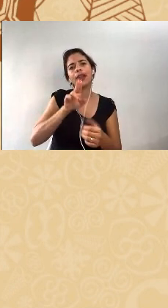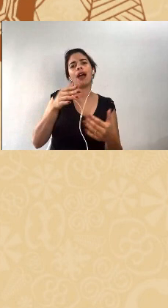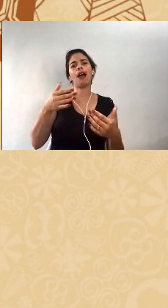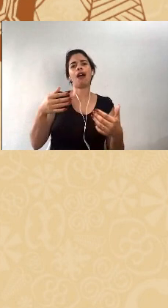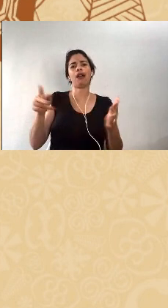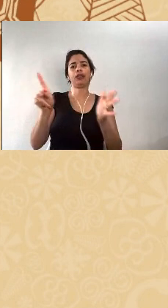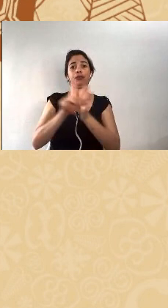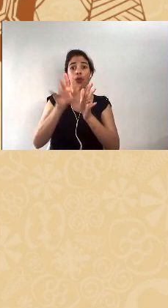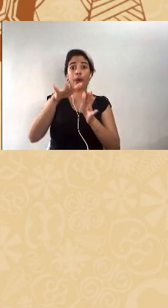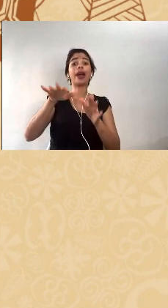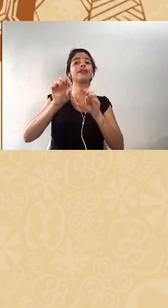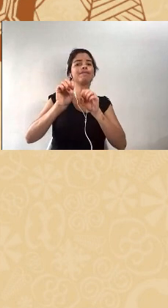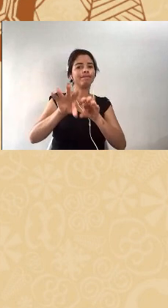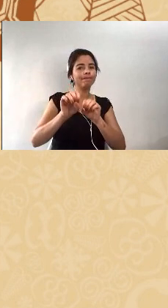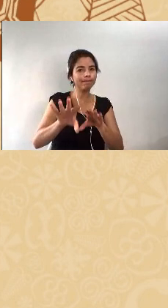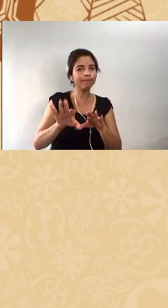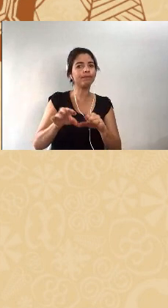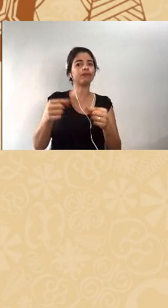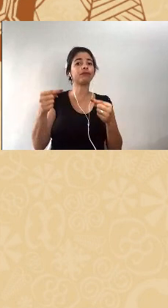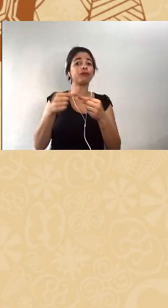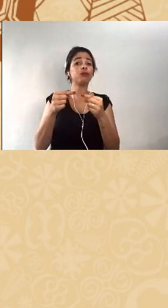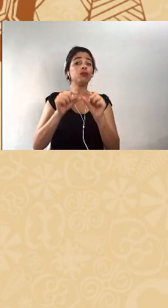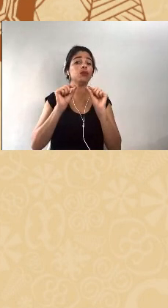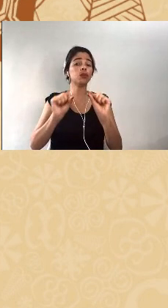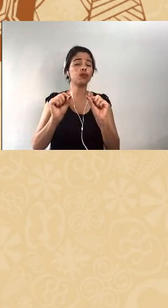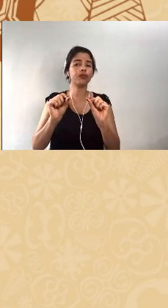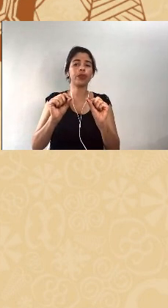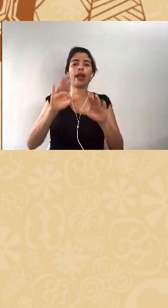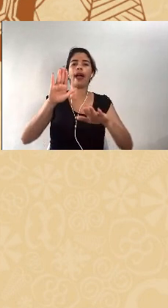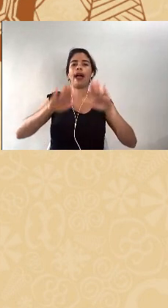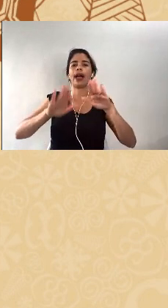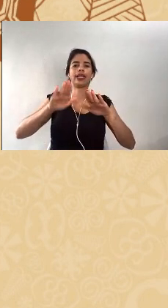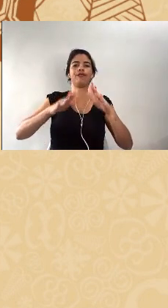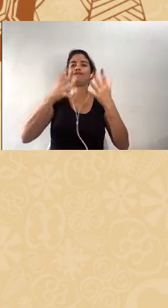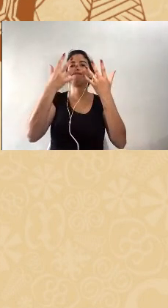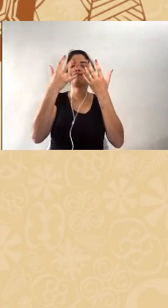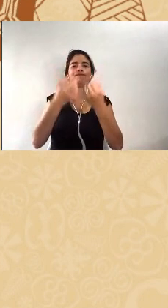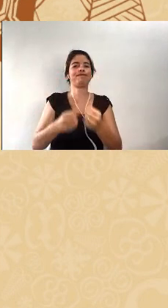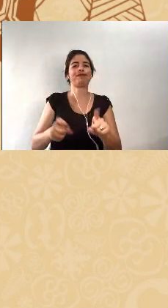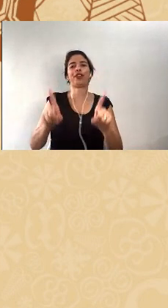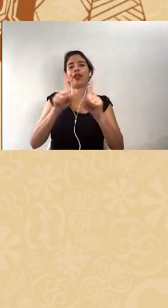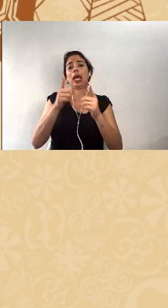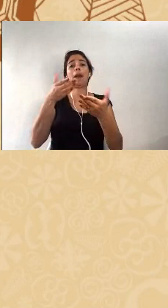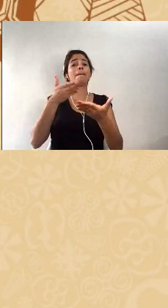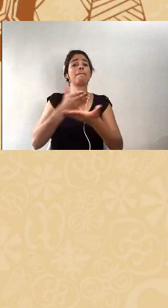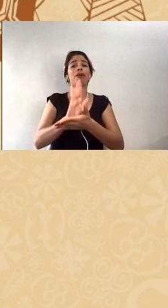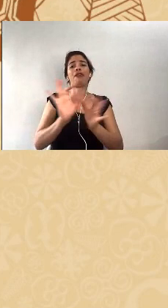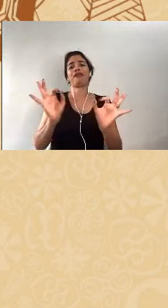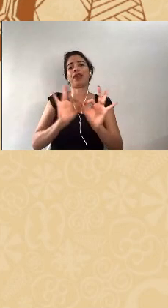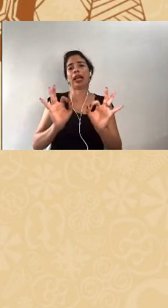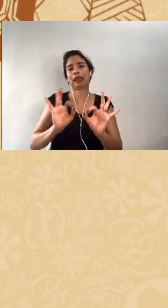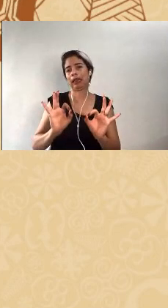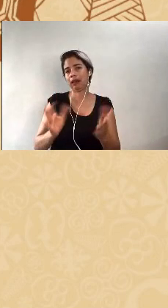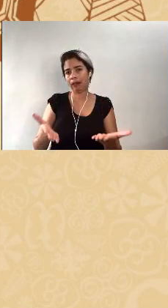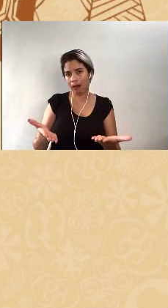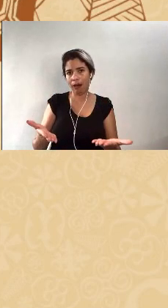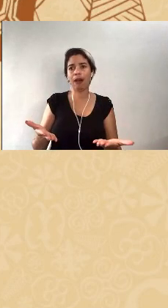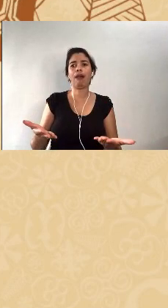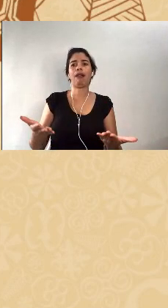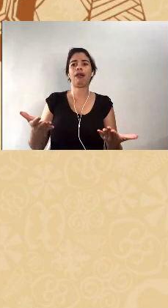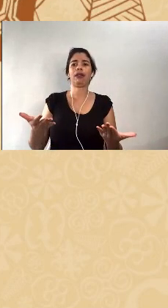né, educacionais, tantas vezes não são reconhecidos, né, não são visibilizados, não são